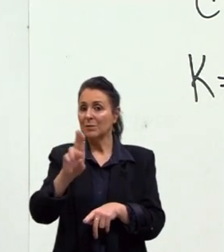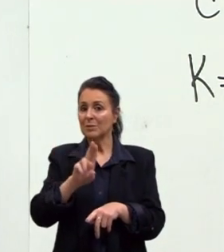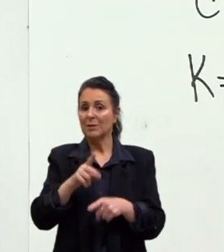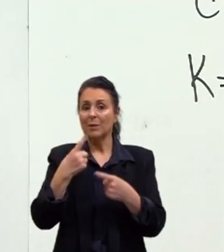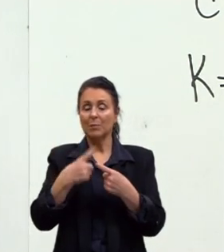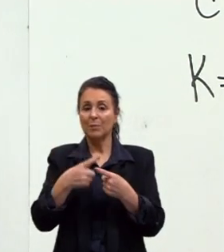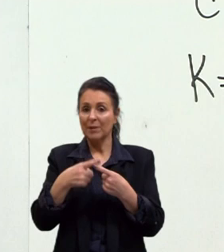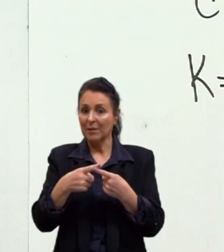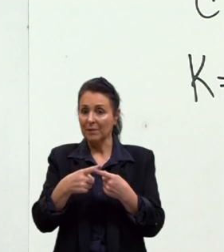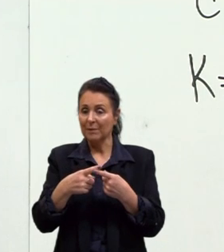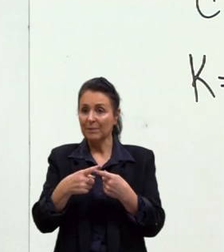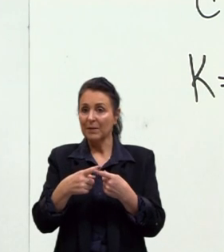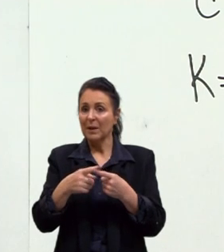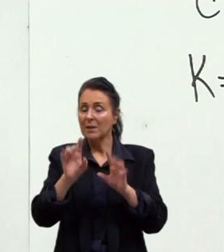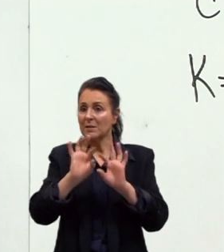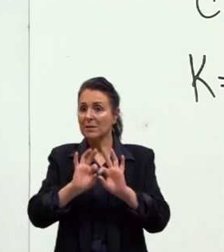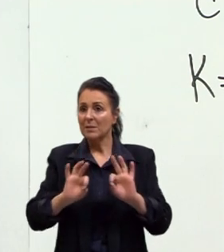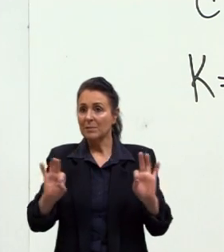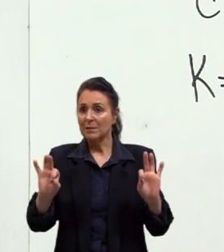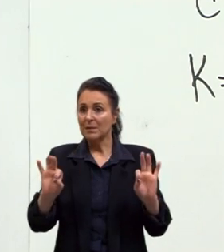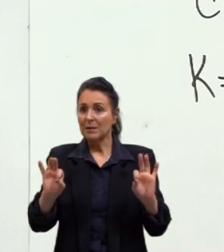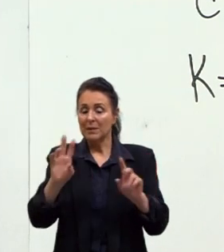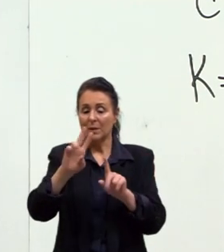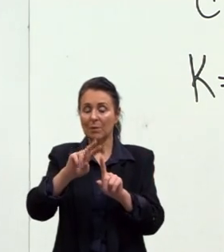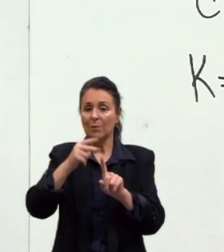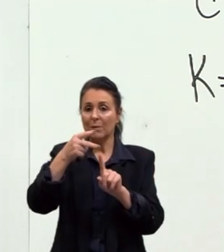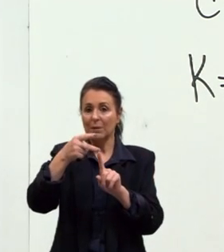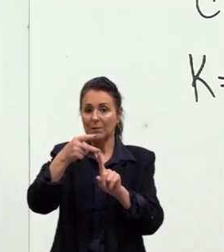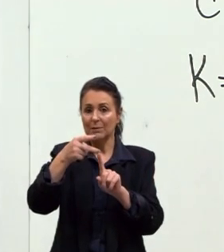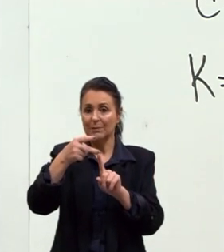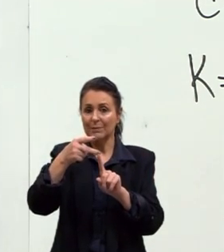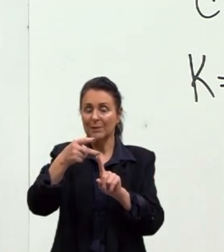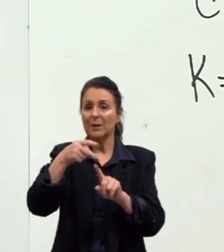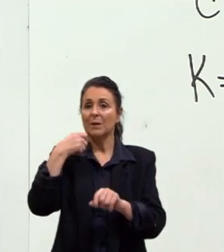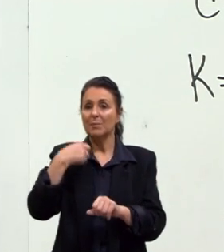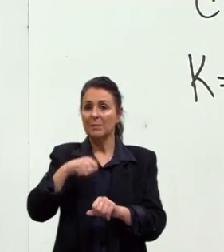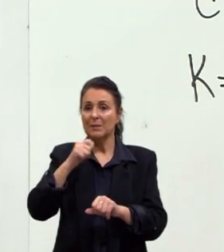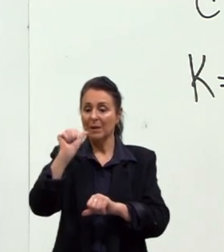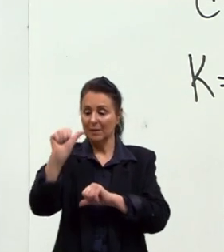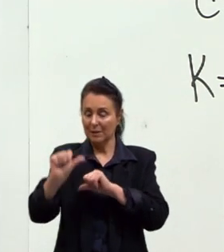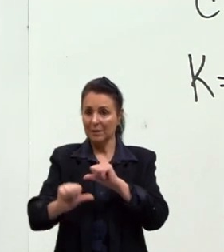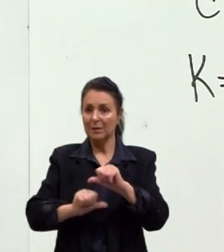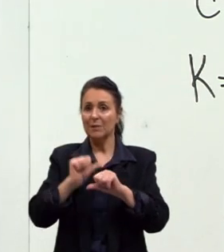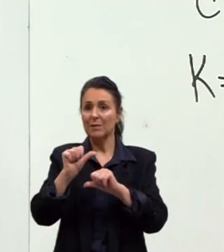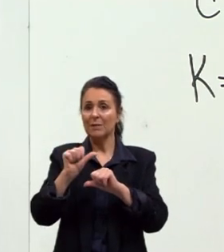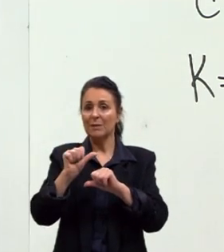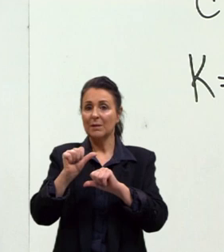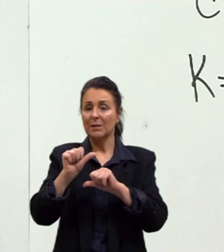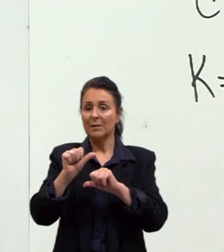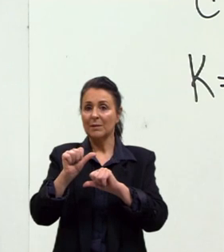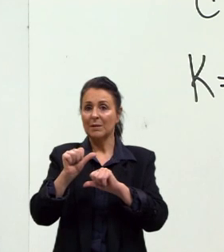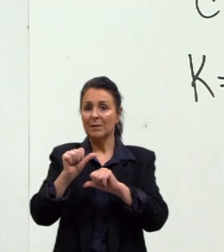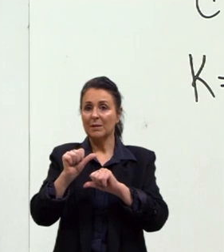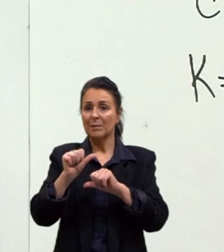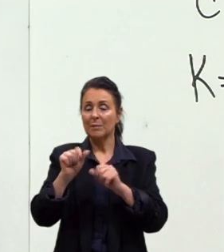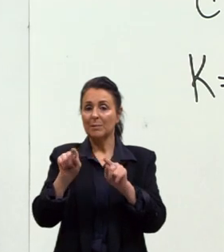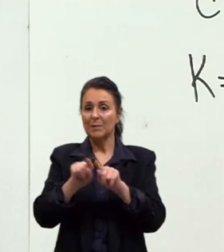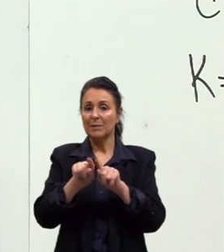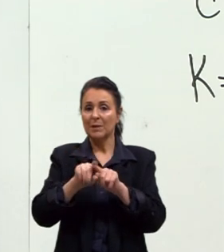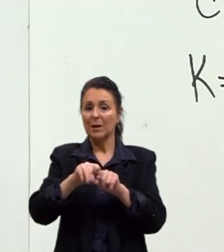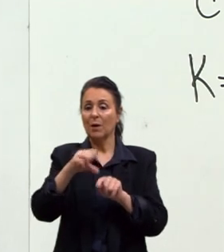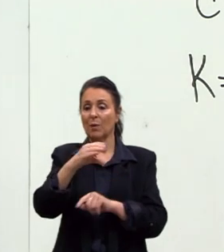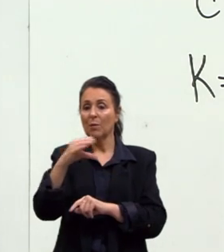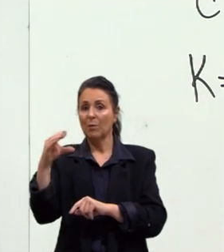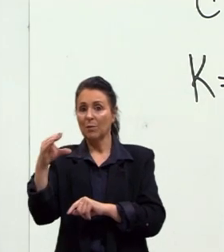um problema assim muito simples é isso é o quadrado assim tá então a gente precisa transformar isso aqui para para ficar somente